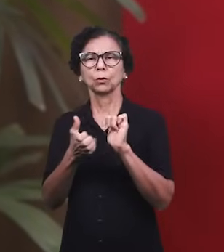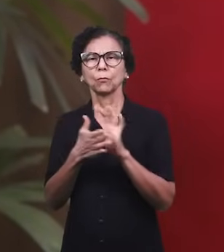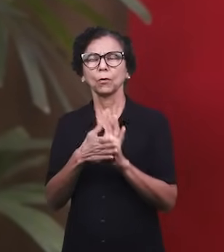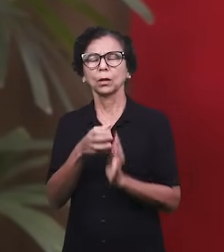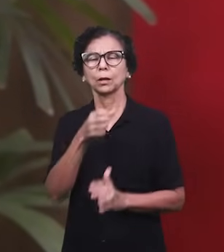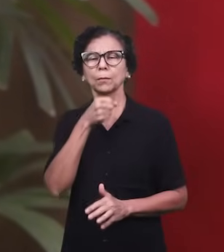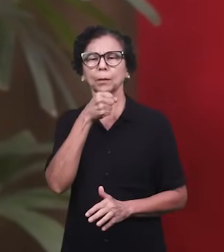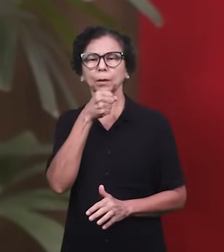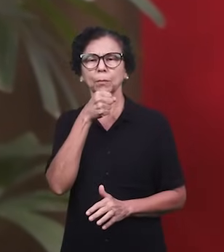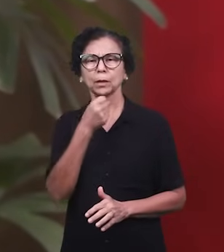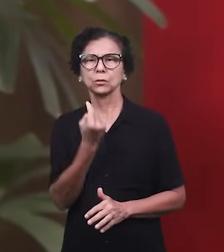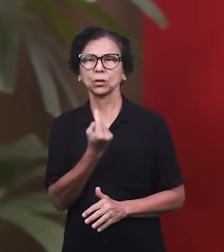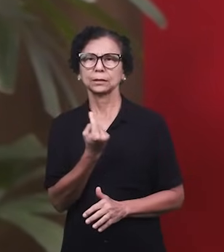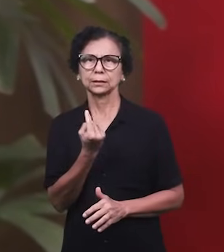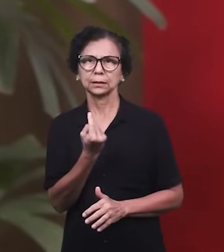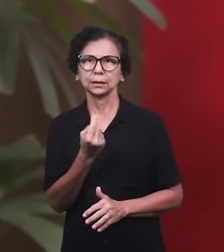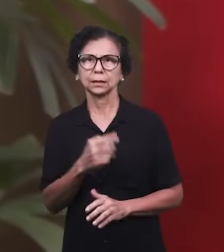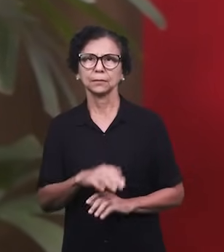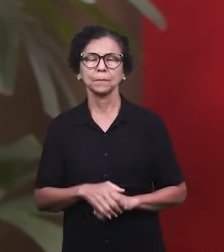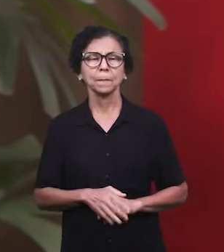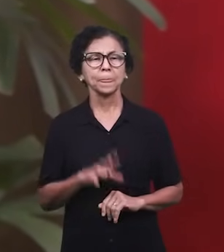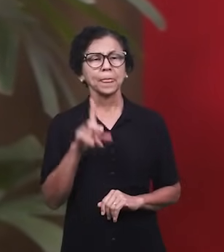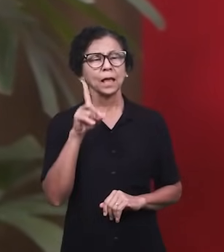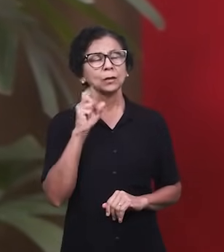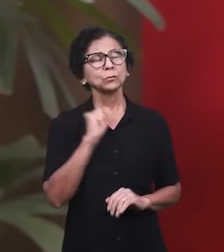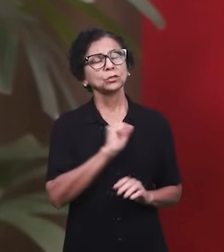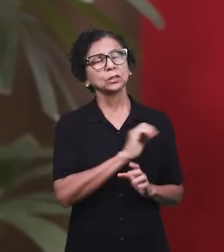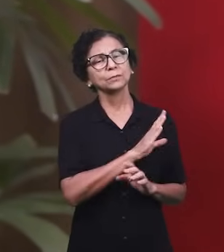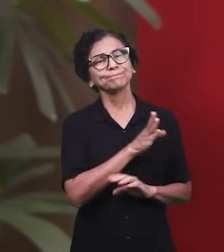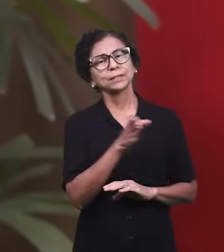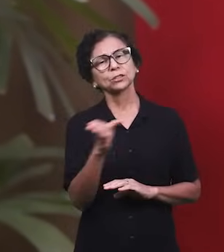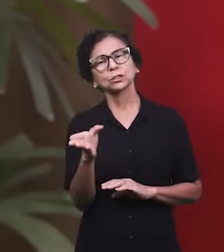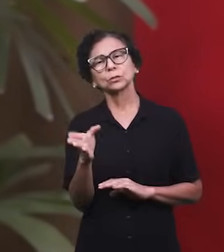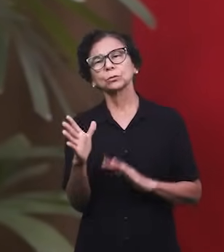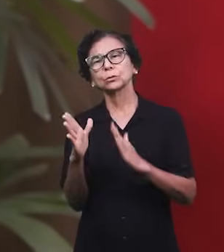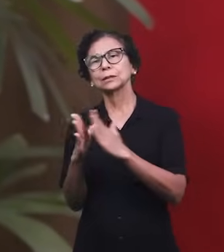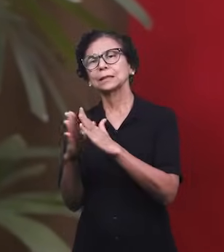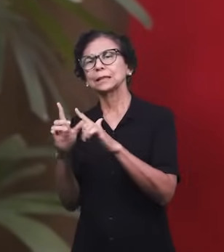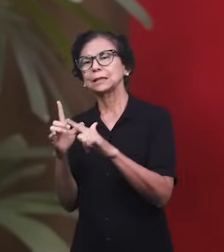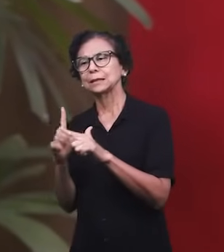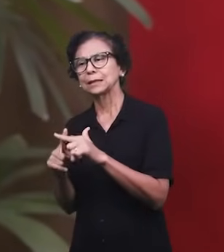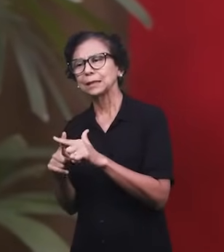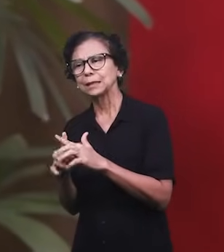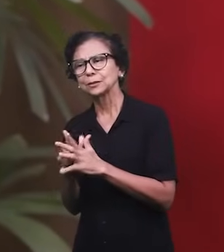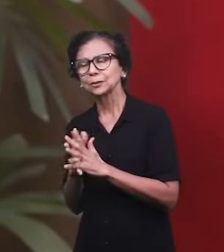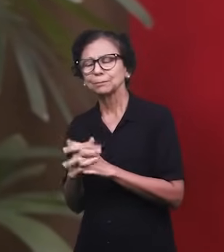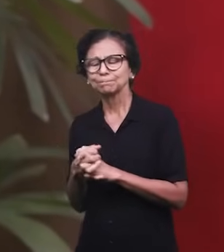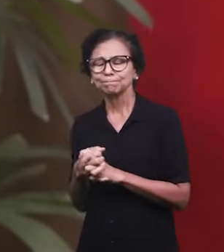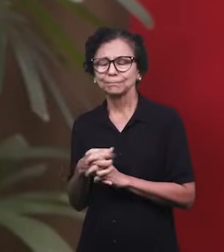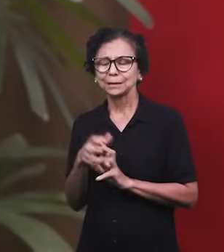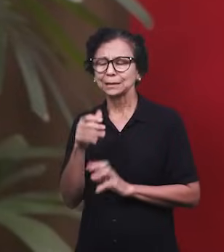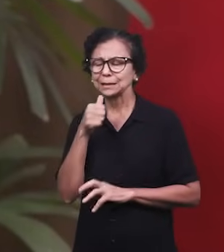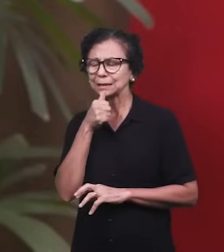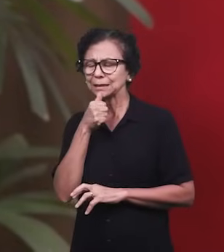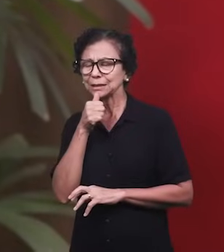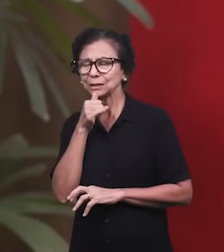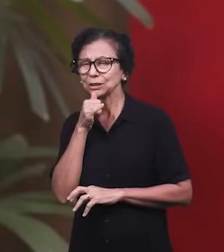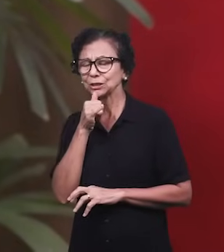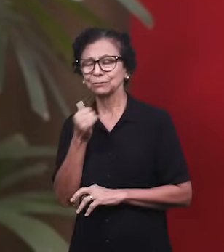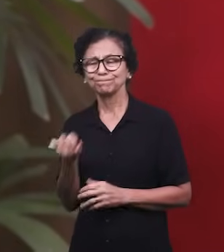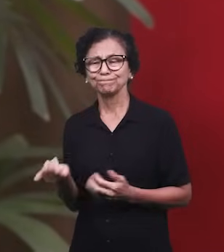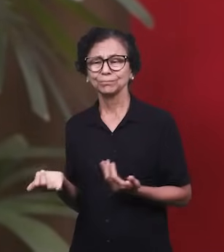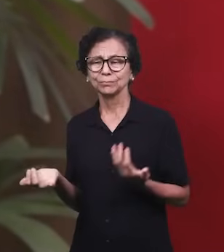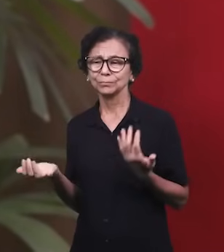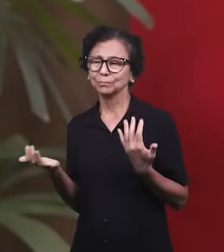muito abatida, dizendo-se sem condições até de cantar, porque tinha deixado a mãe enferma em casa.